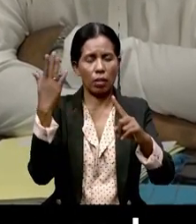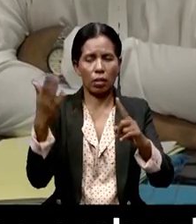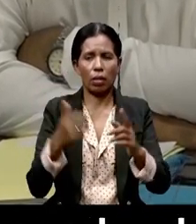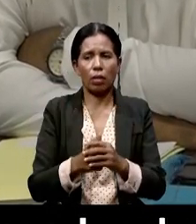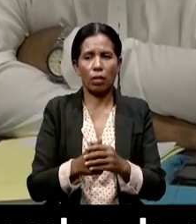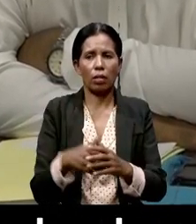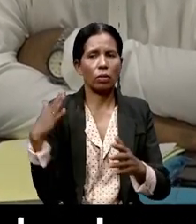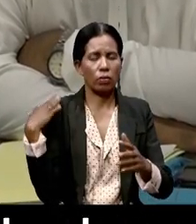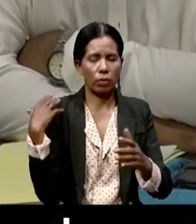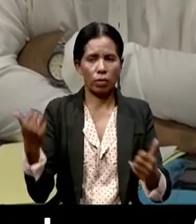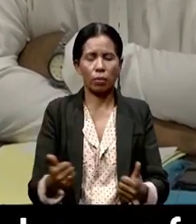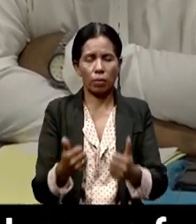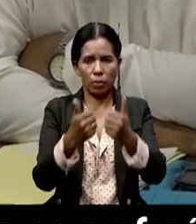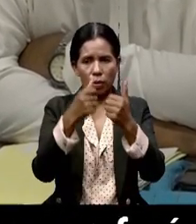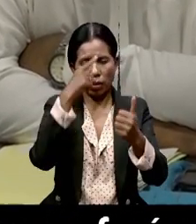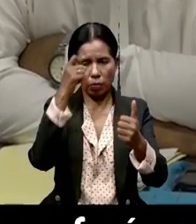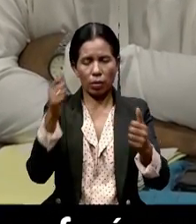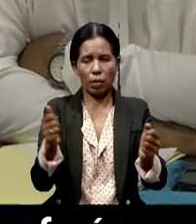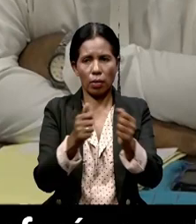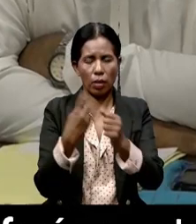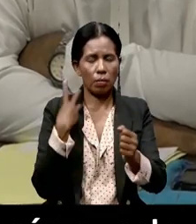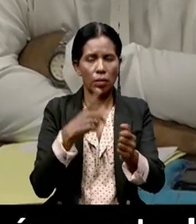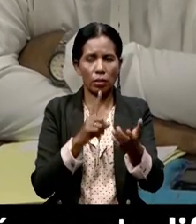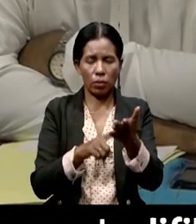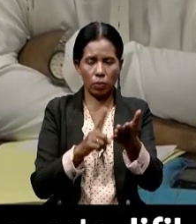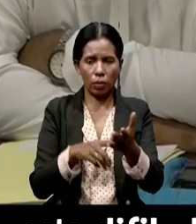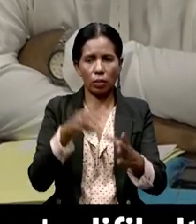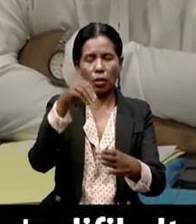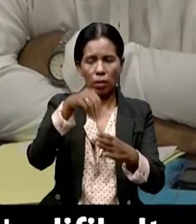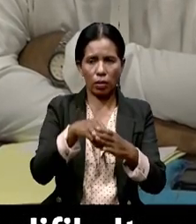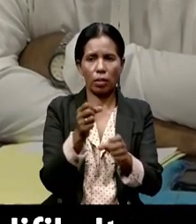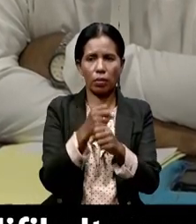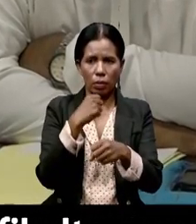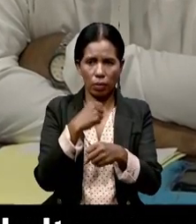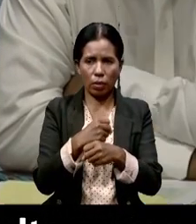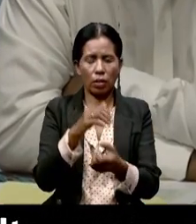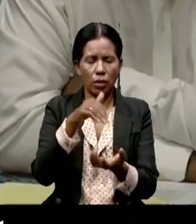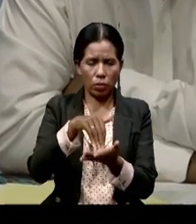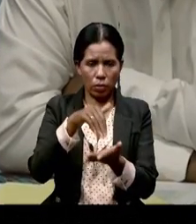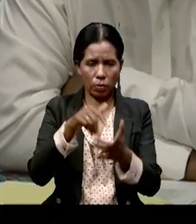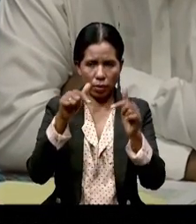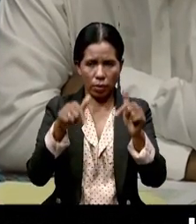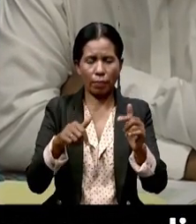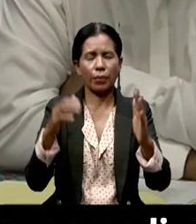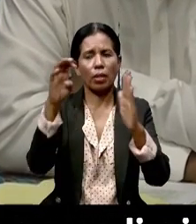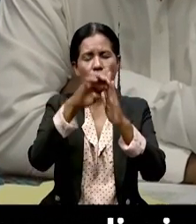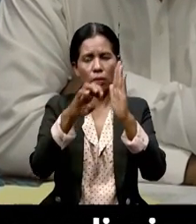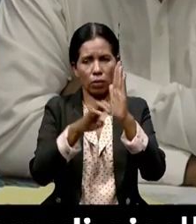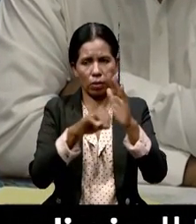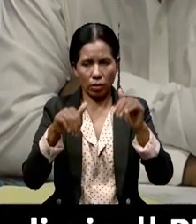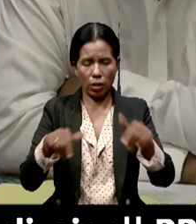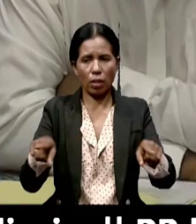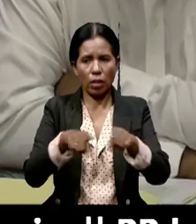so itu dari sport ini tapi dan emak saya untuk kram saya diskusi klien dan eh saya hal mus istirus bay dan eh strukturnya iya na aneh sama